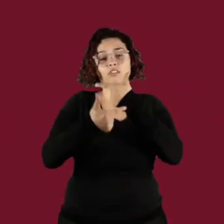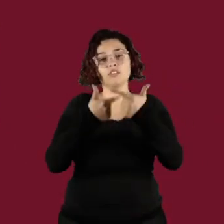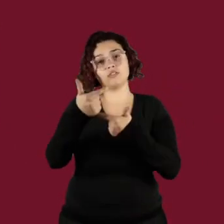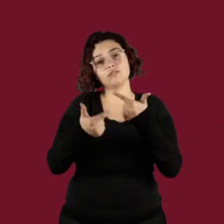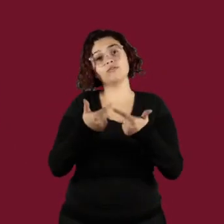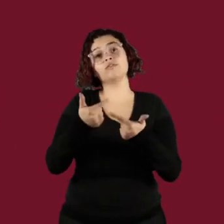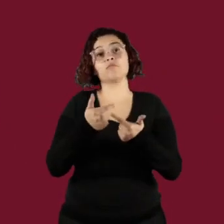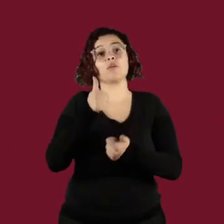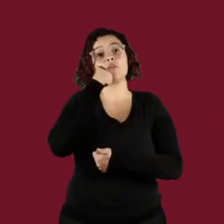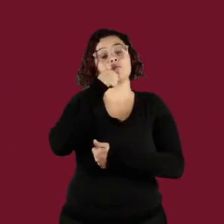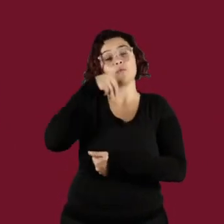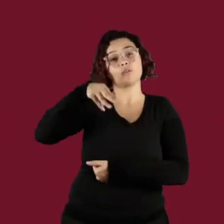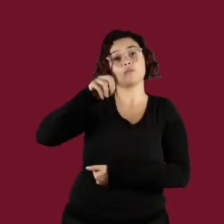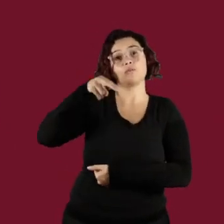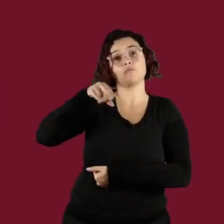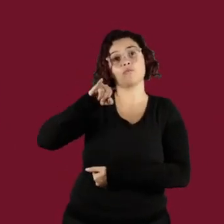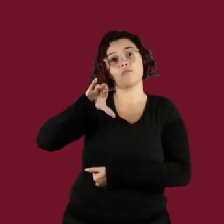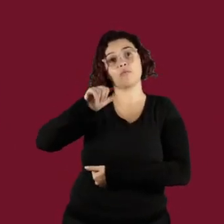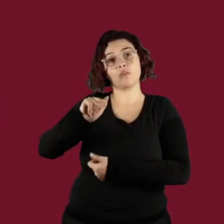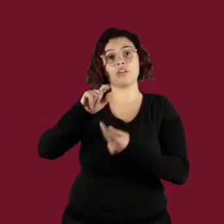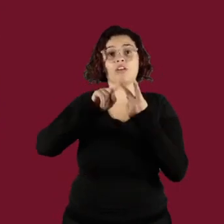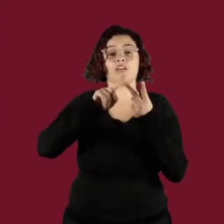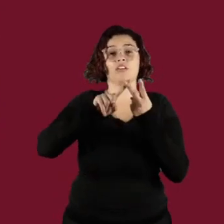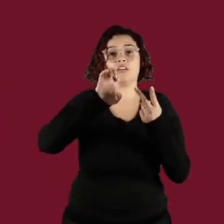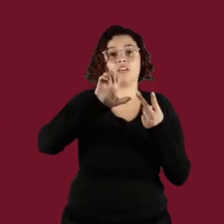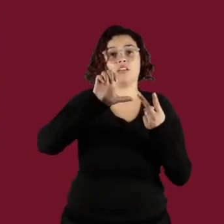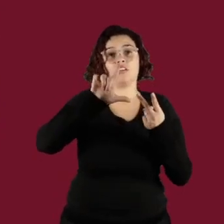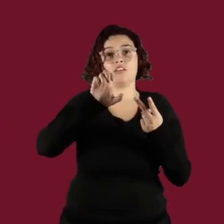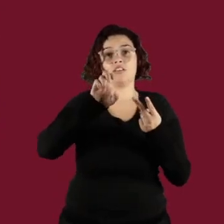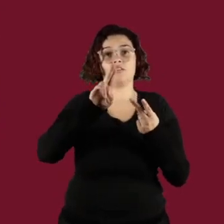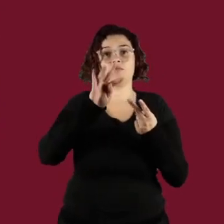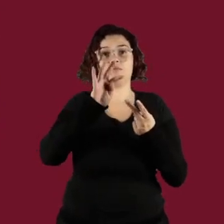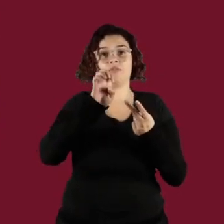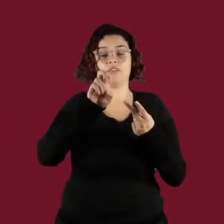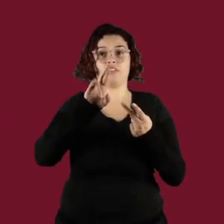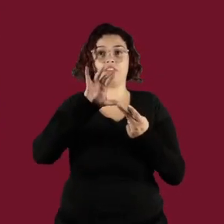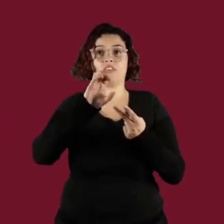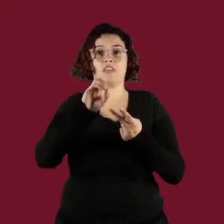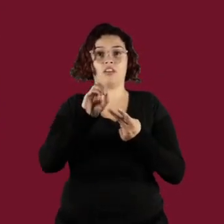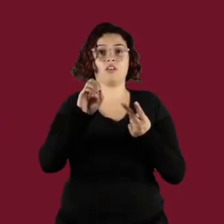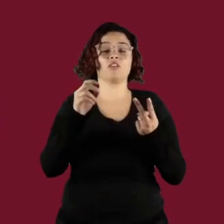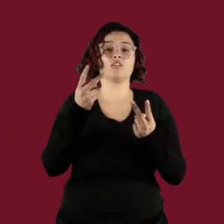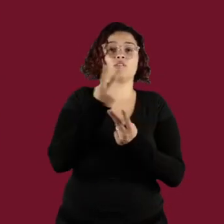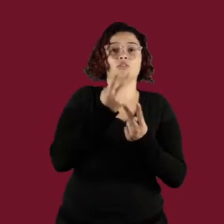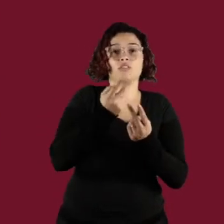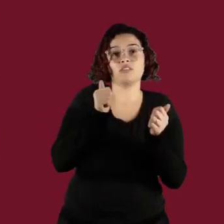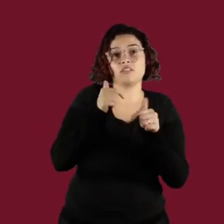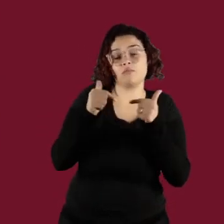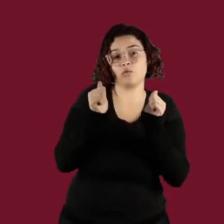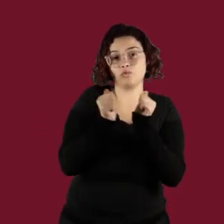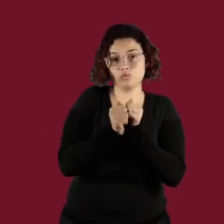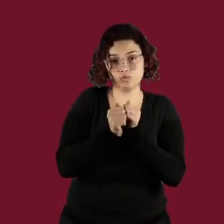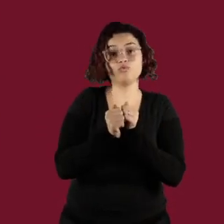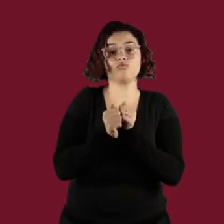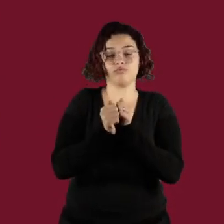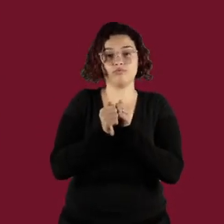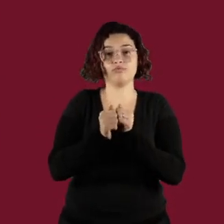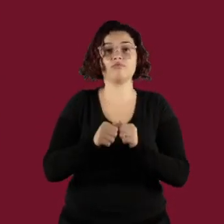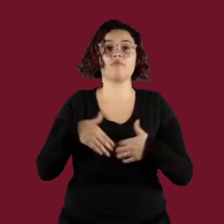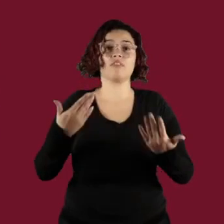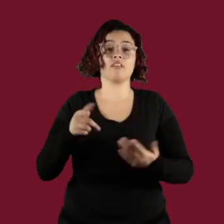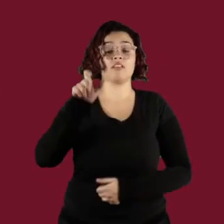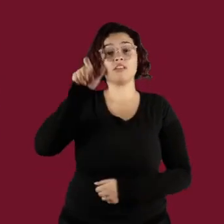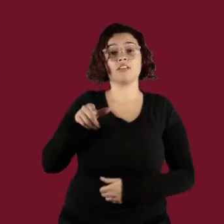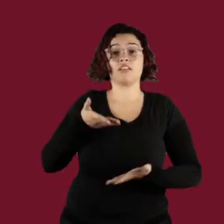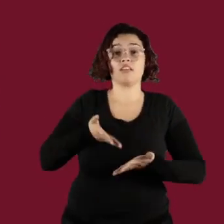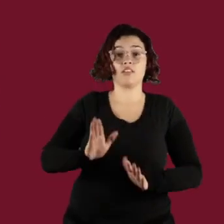em português desde 2010. Guevane nasceu em 1976 em Maputo, Moçambique, exerce a